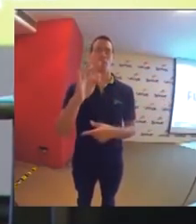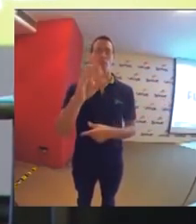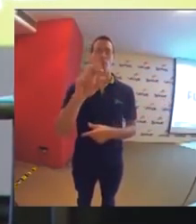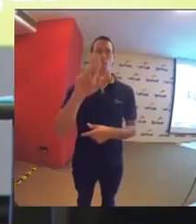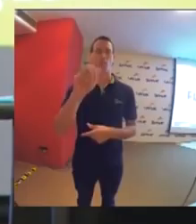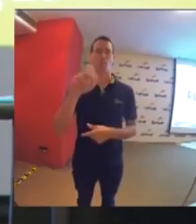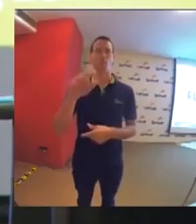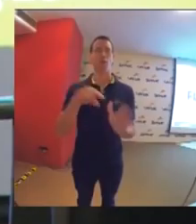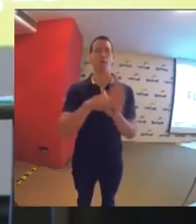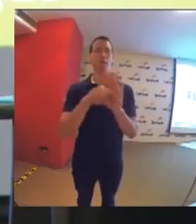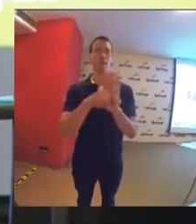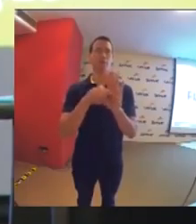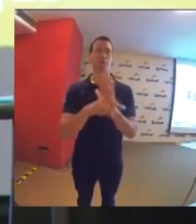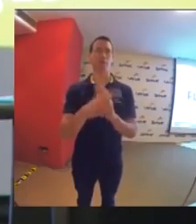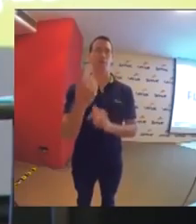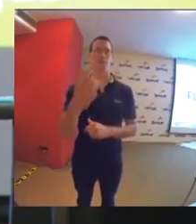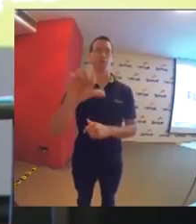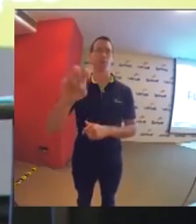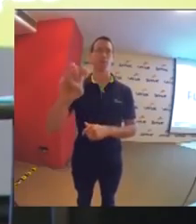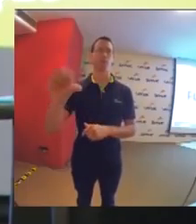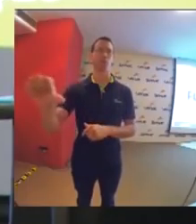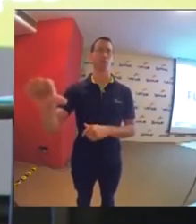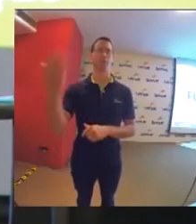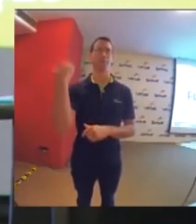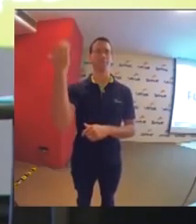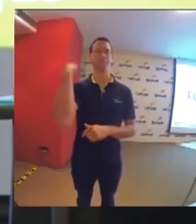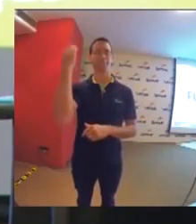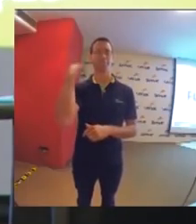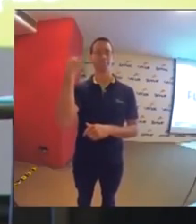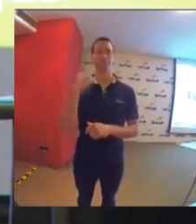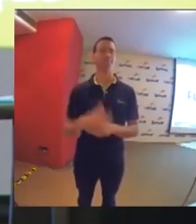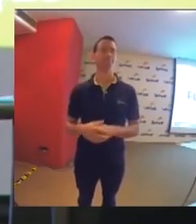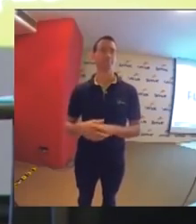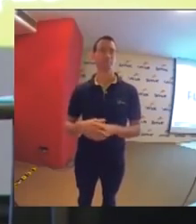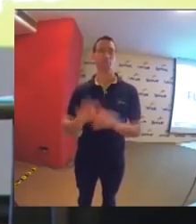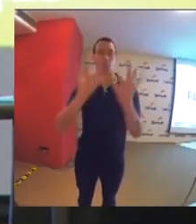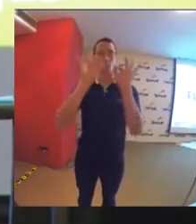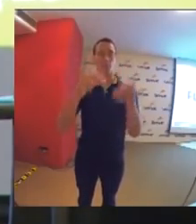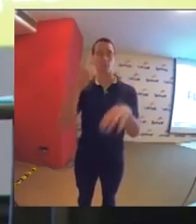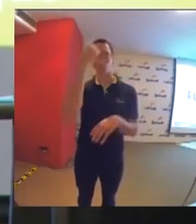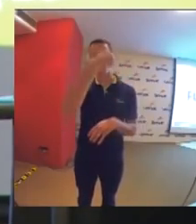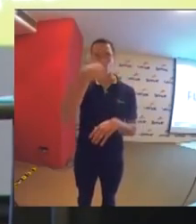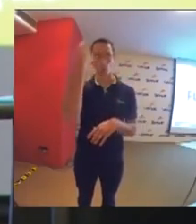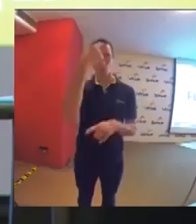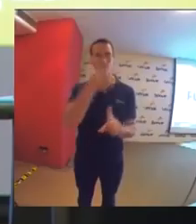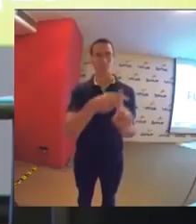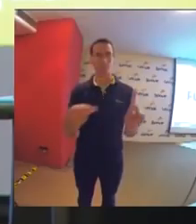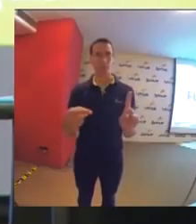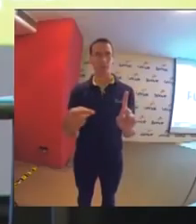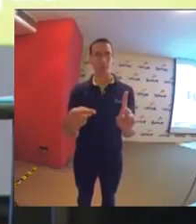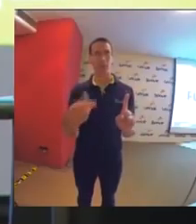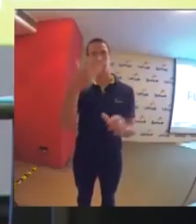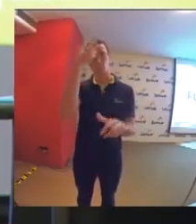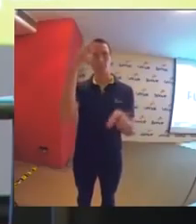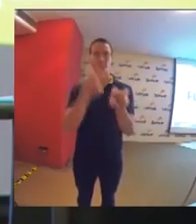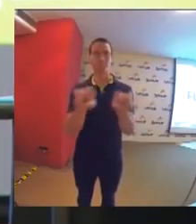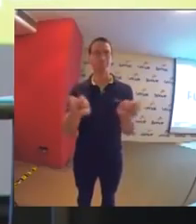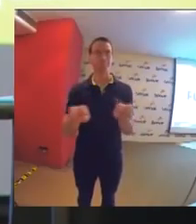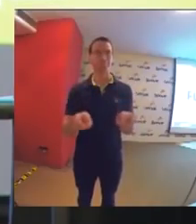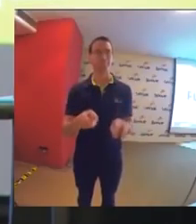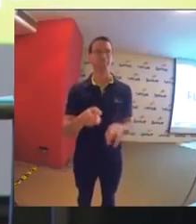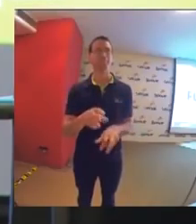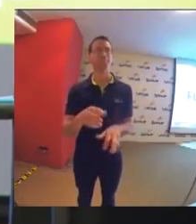1979. No final de 1h30, em que ninguém arredou o pé, nem para fazer xixi, toda a gente